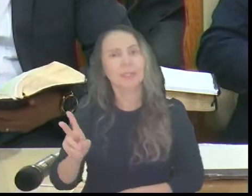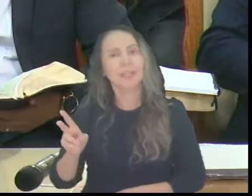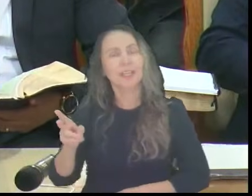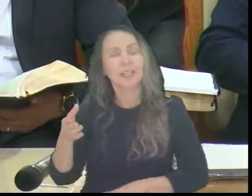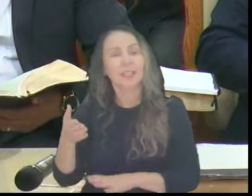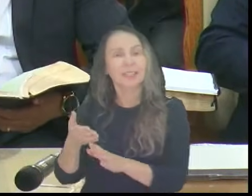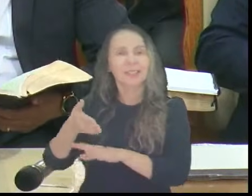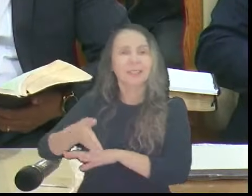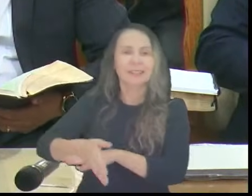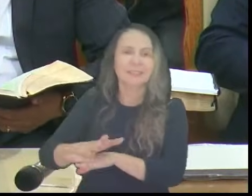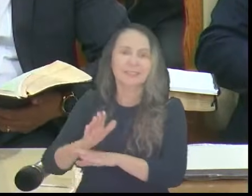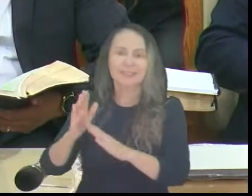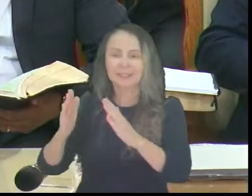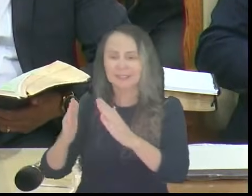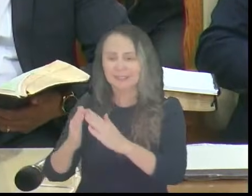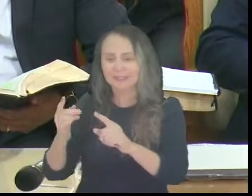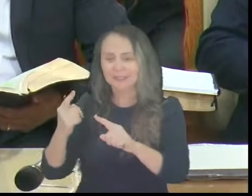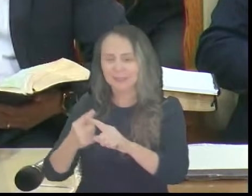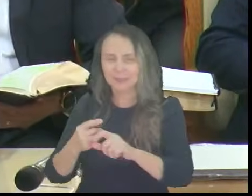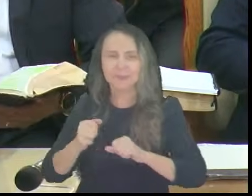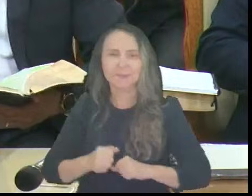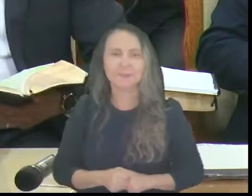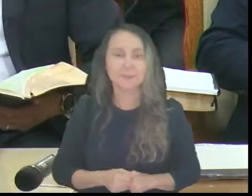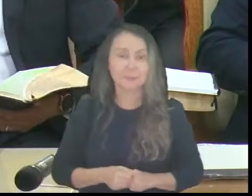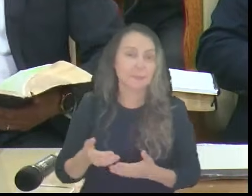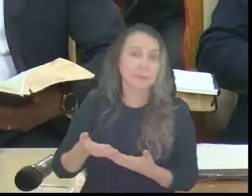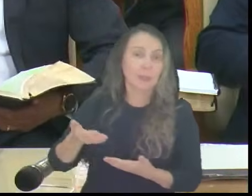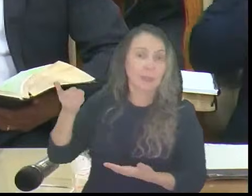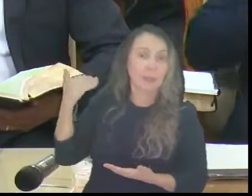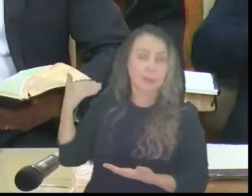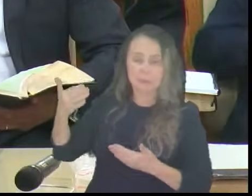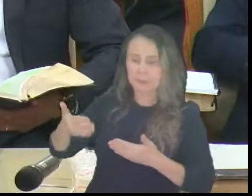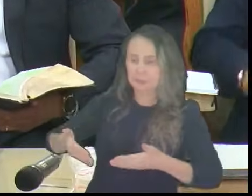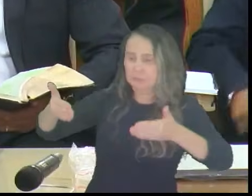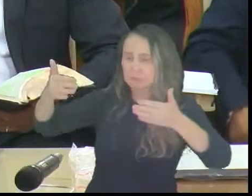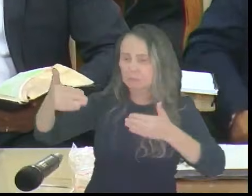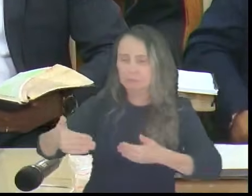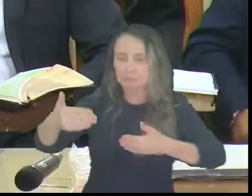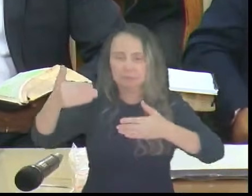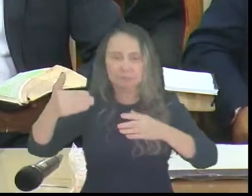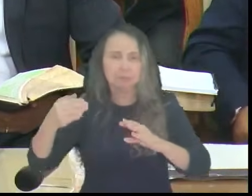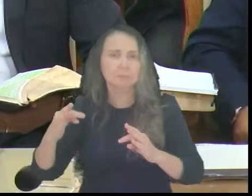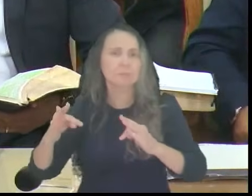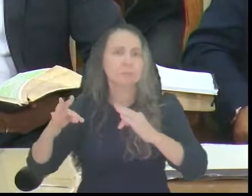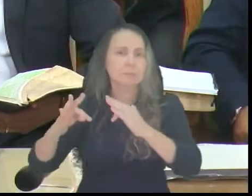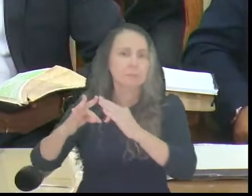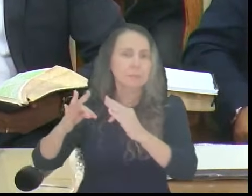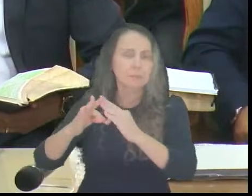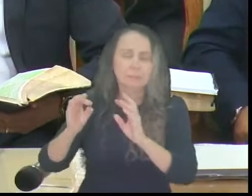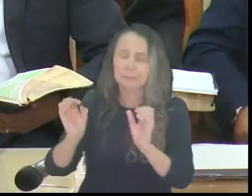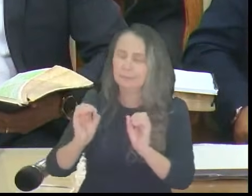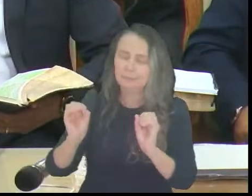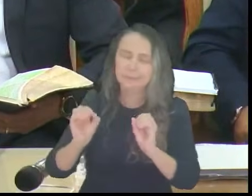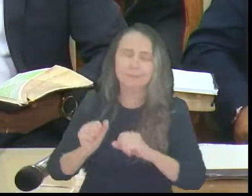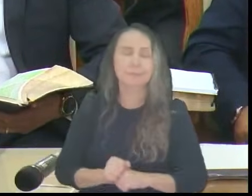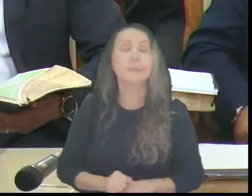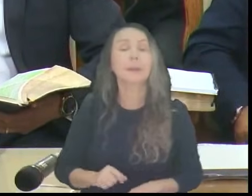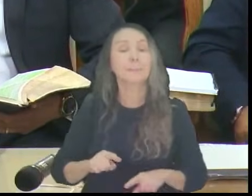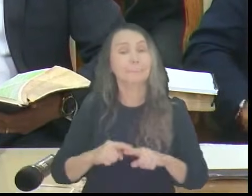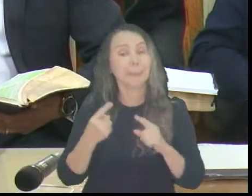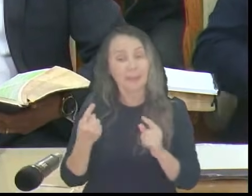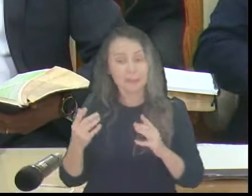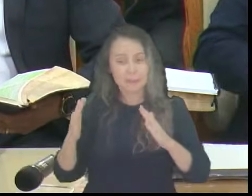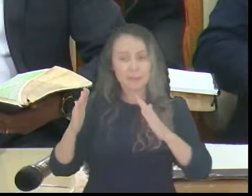Naquele tempo, a igreja não tinha templo. A igreja se reunia nas casas dos crentes